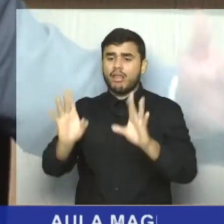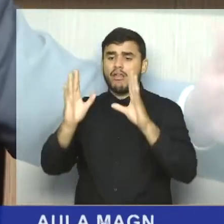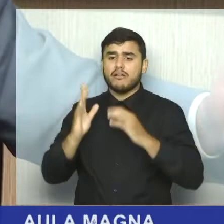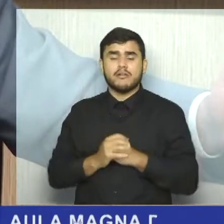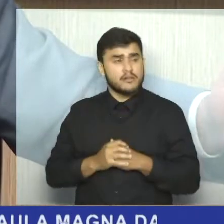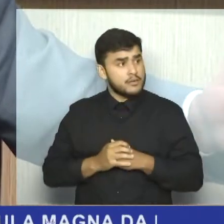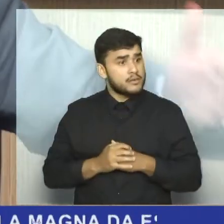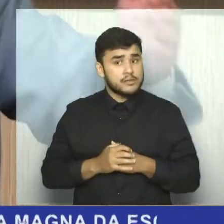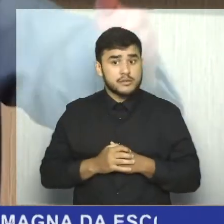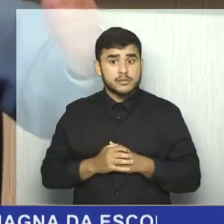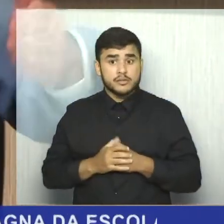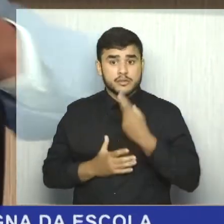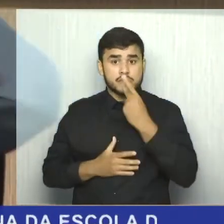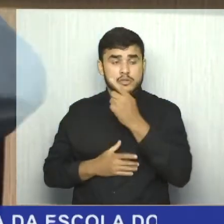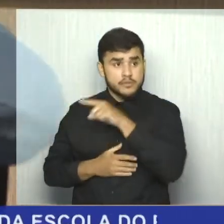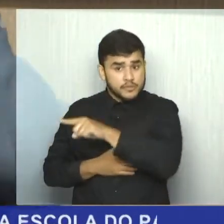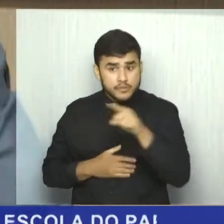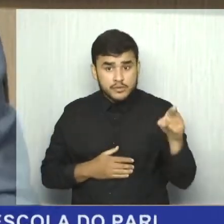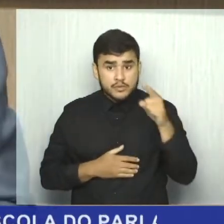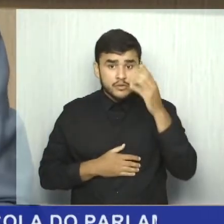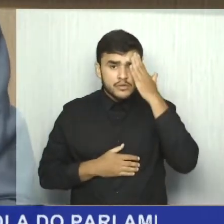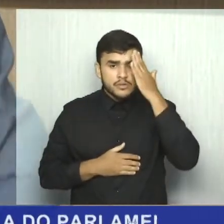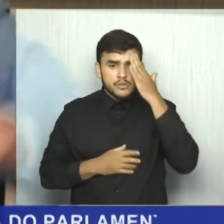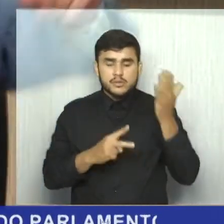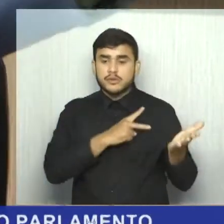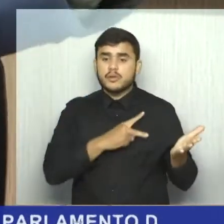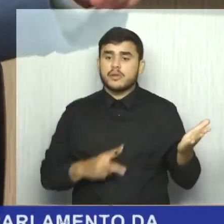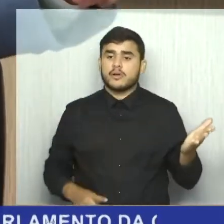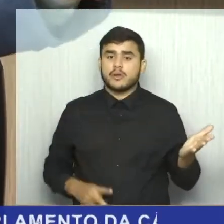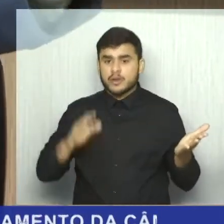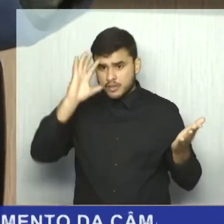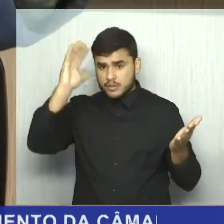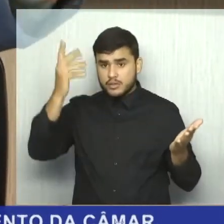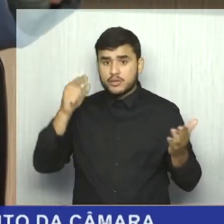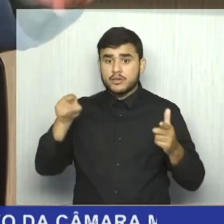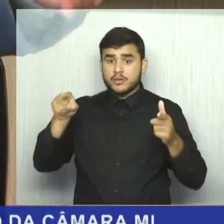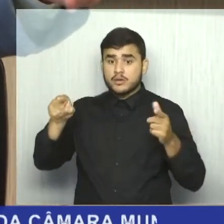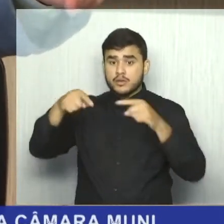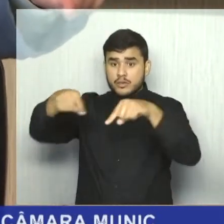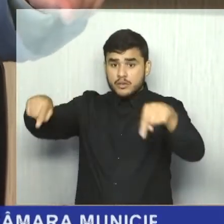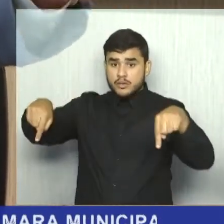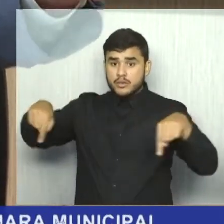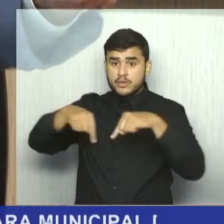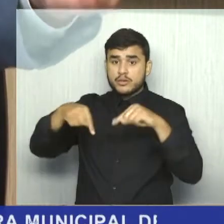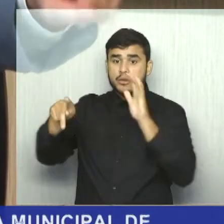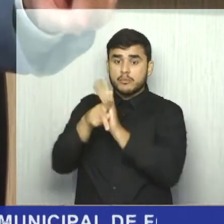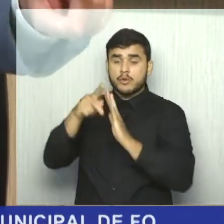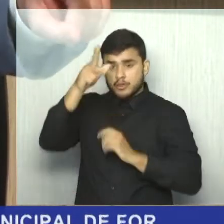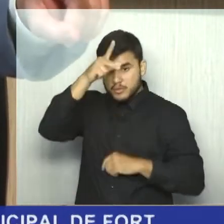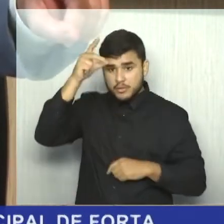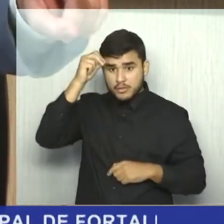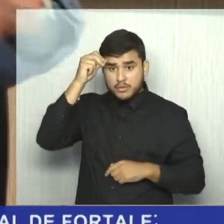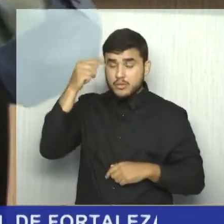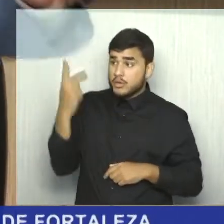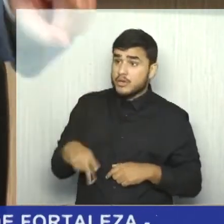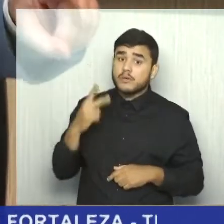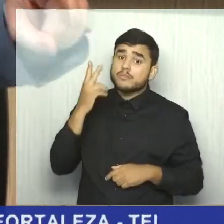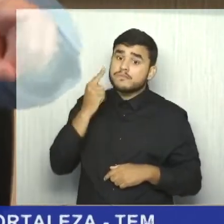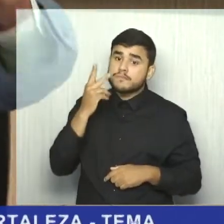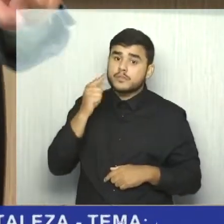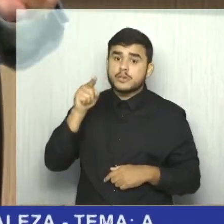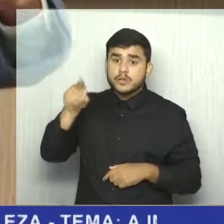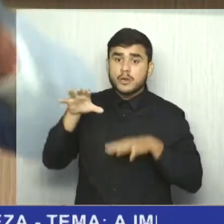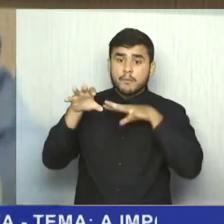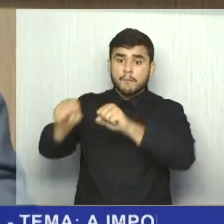quero dizer aqui, presidente, os vereadores têm que tomar uma providência, porque o terreno foi cedido, é da prefeitura, pertence ao povo do Ceará. Vamos tomar de